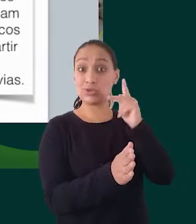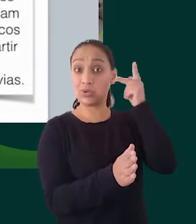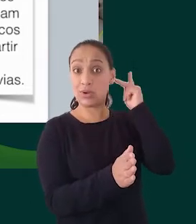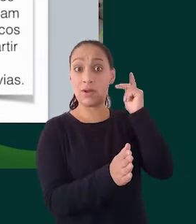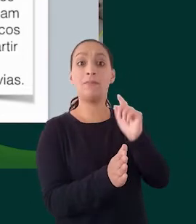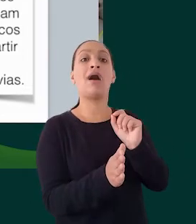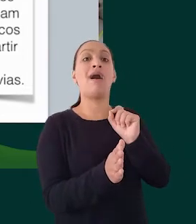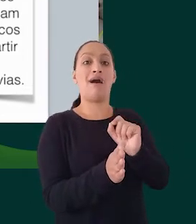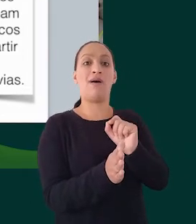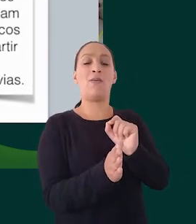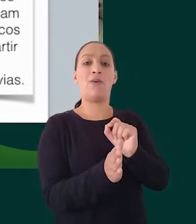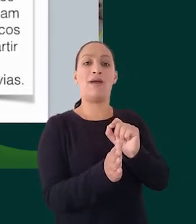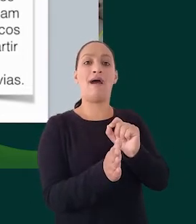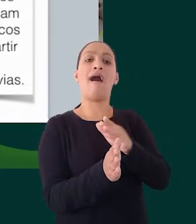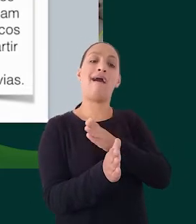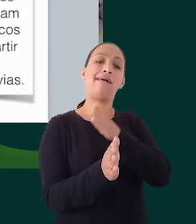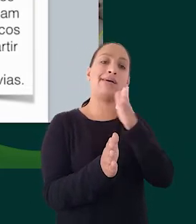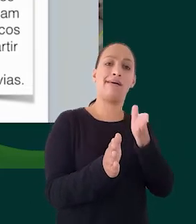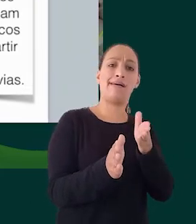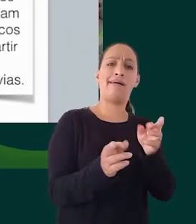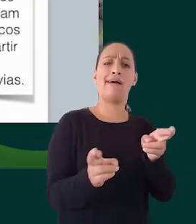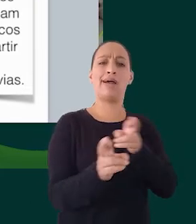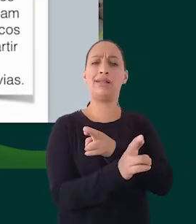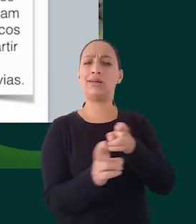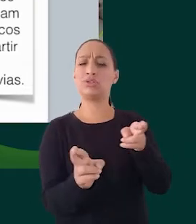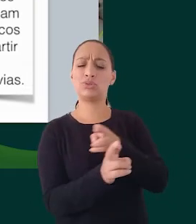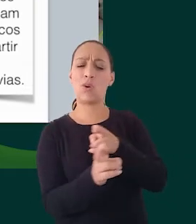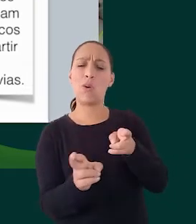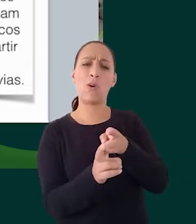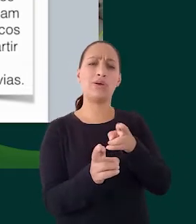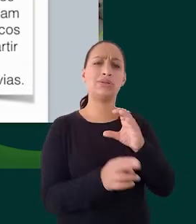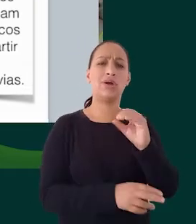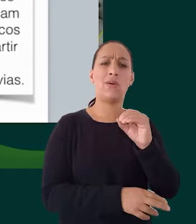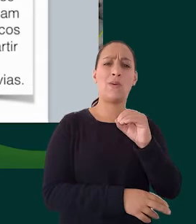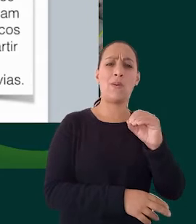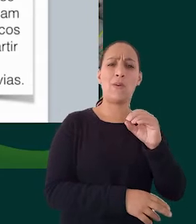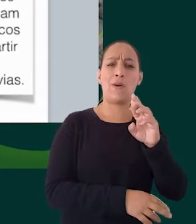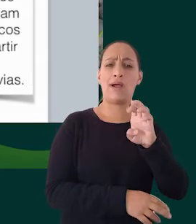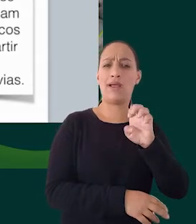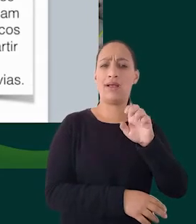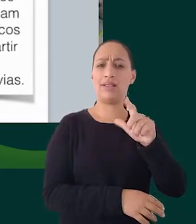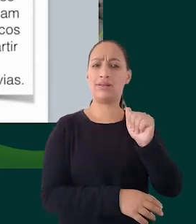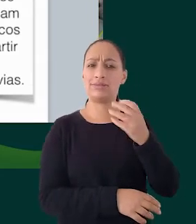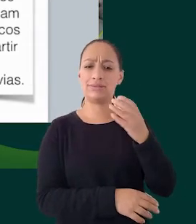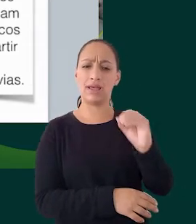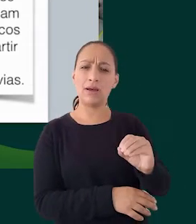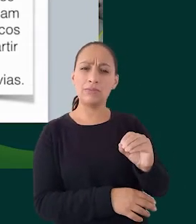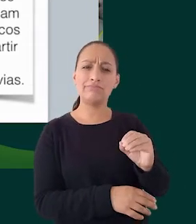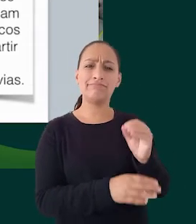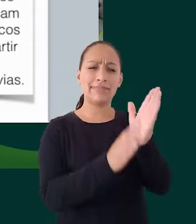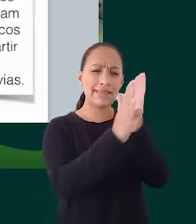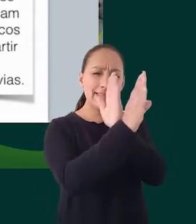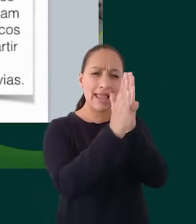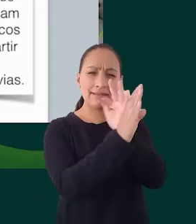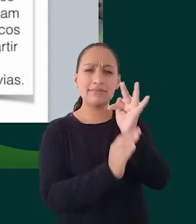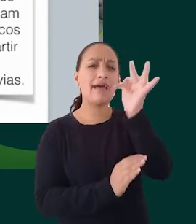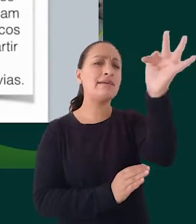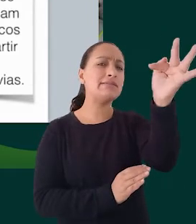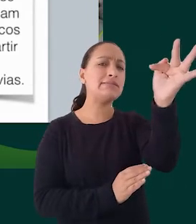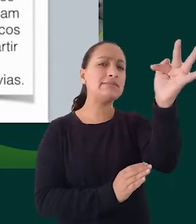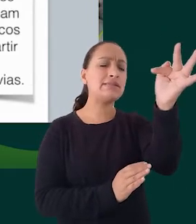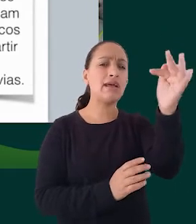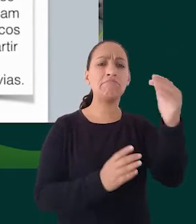emergir relações, correlações, tendências, associações de dados, dentre